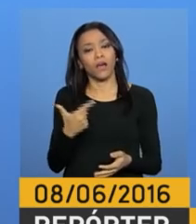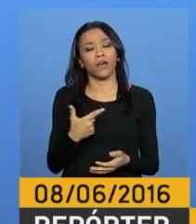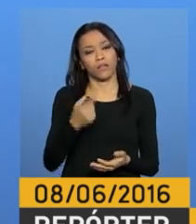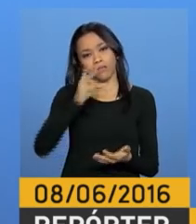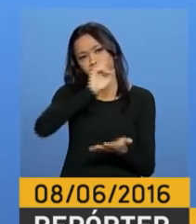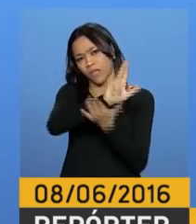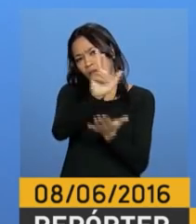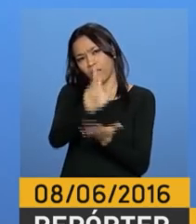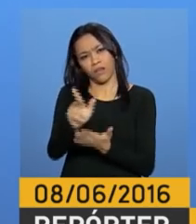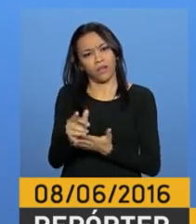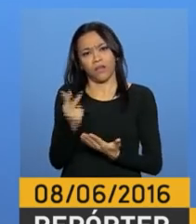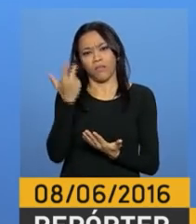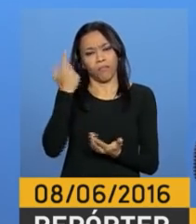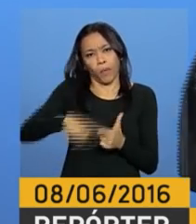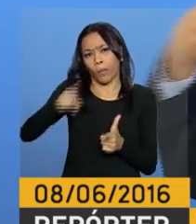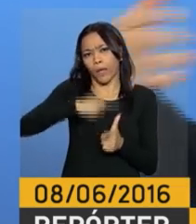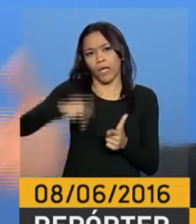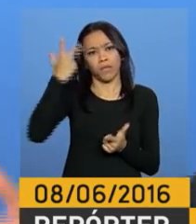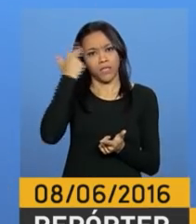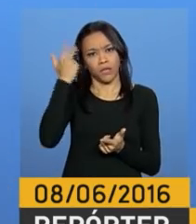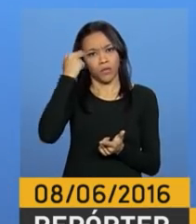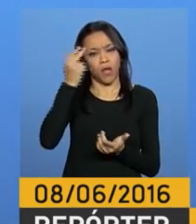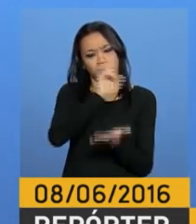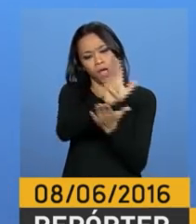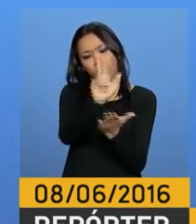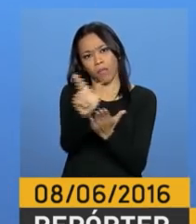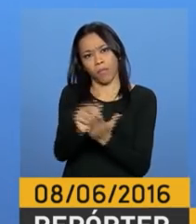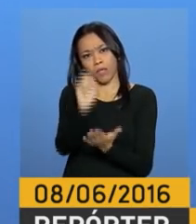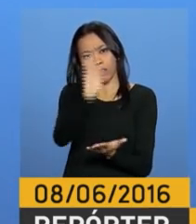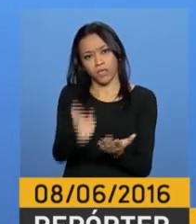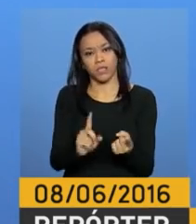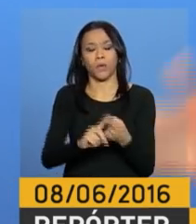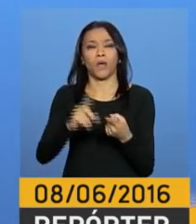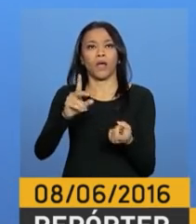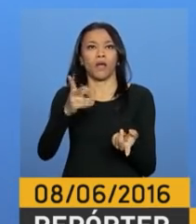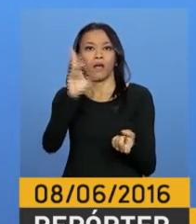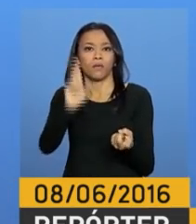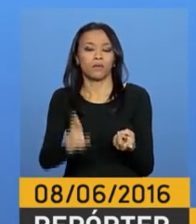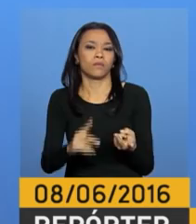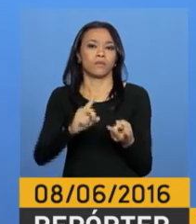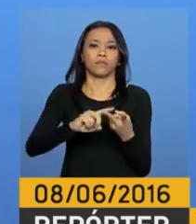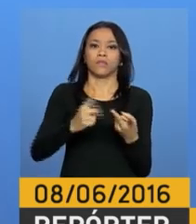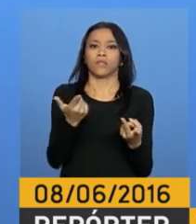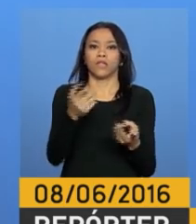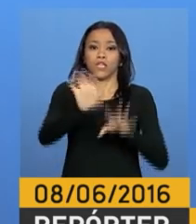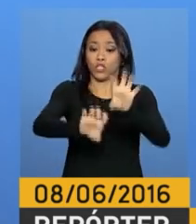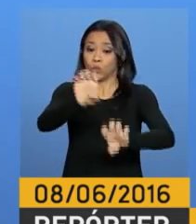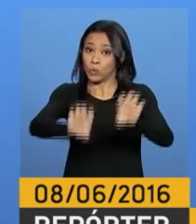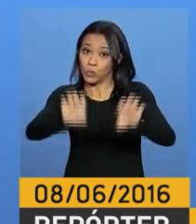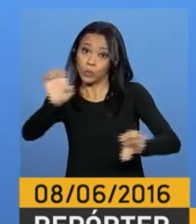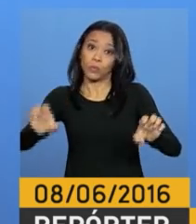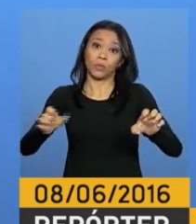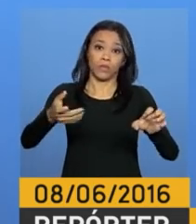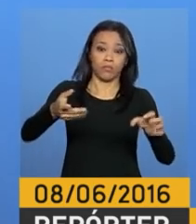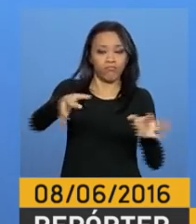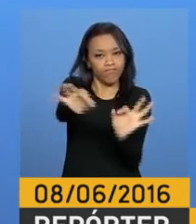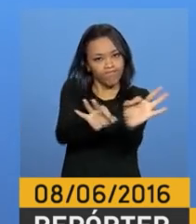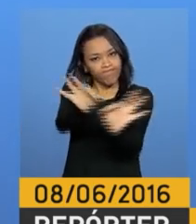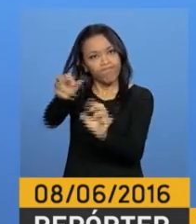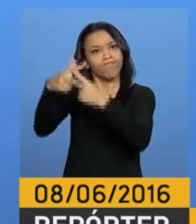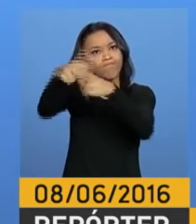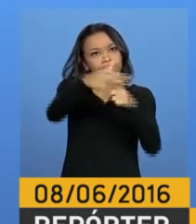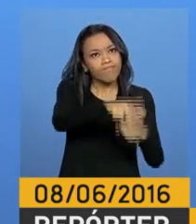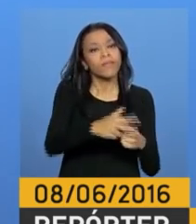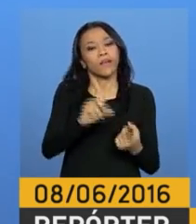problemas é natural que a reforma da Previdência seja importante das reformas estruturais que as reformas estruturais são importantes que a